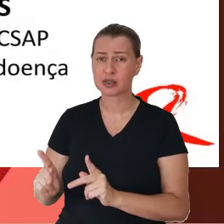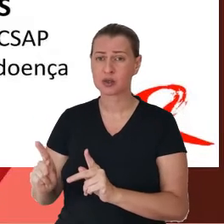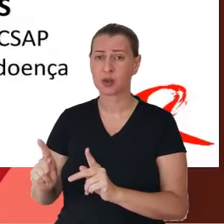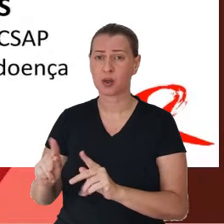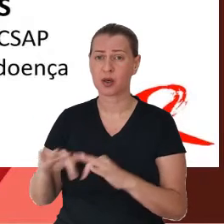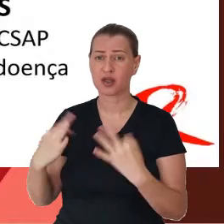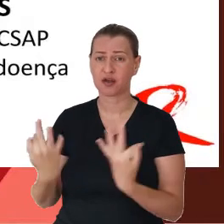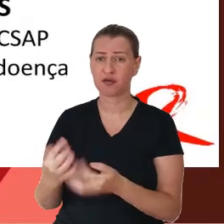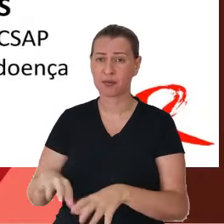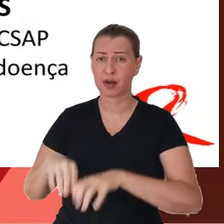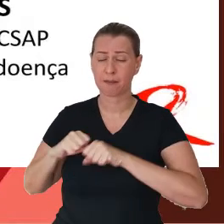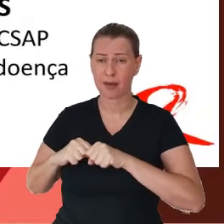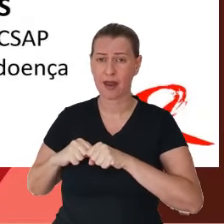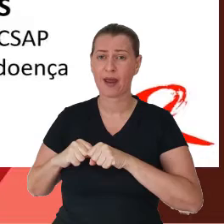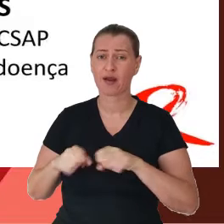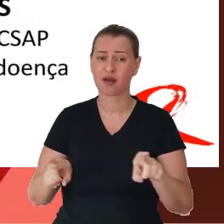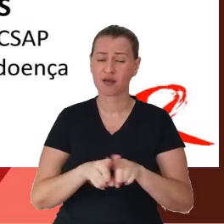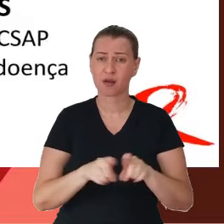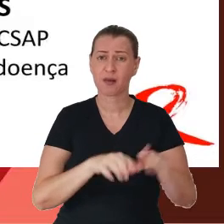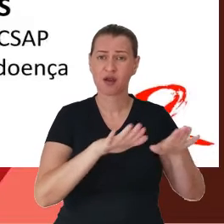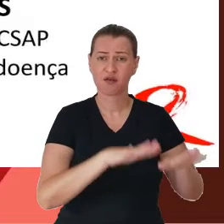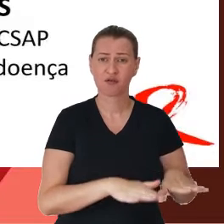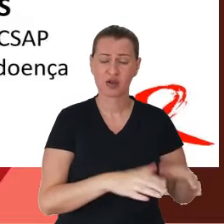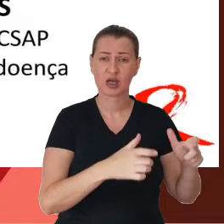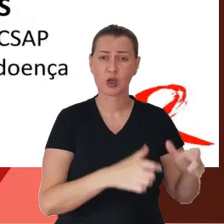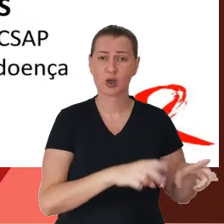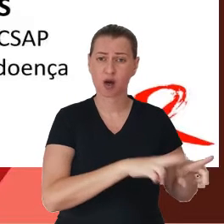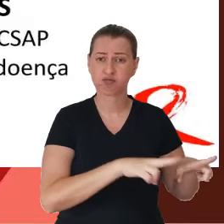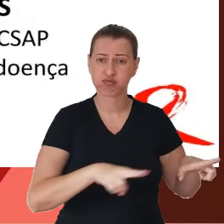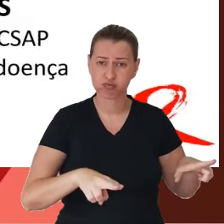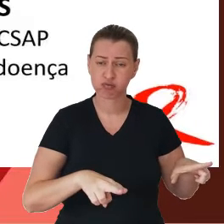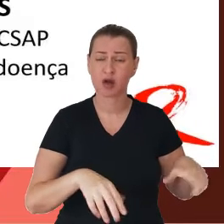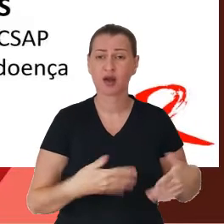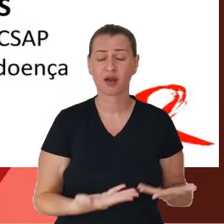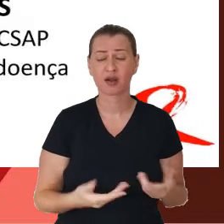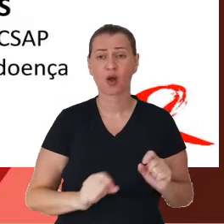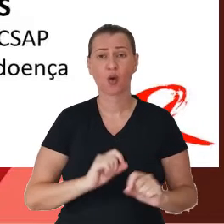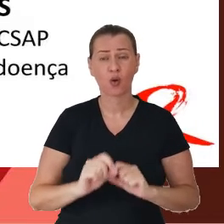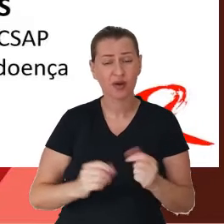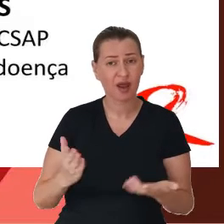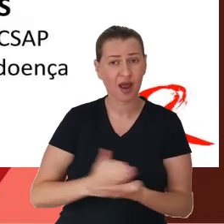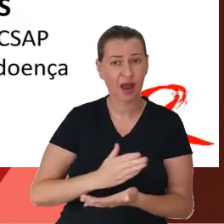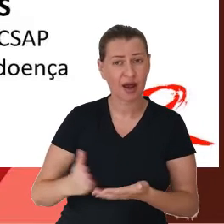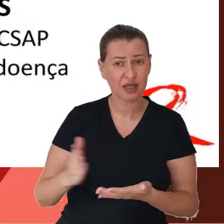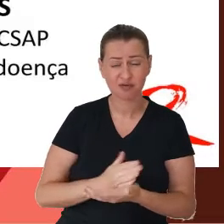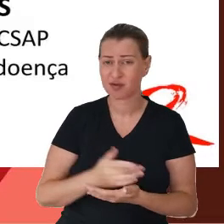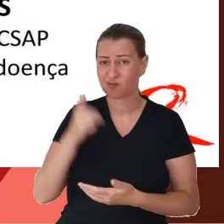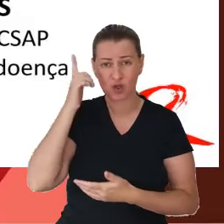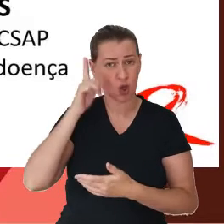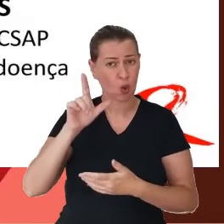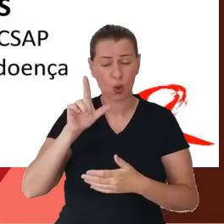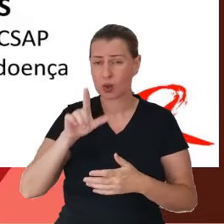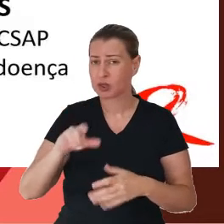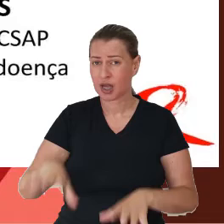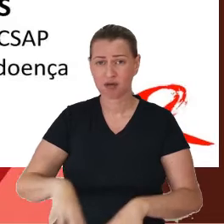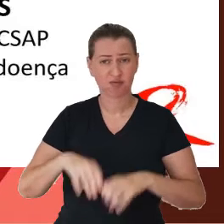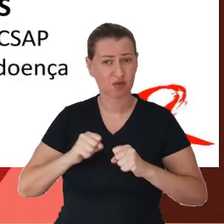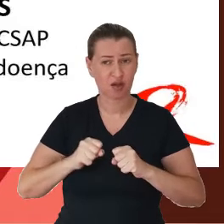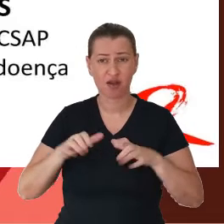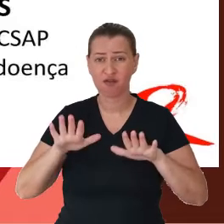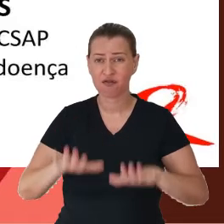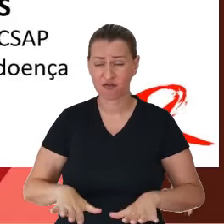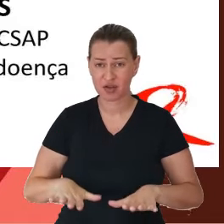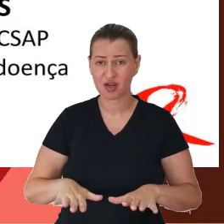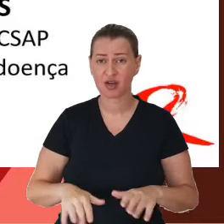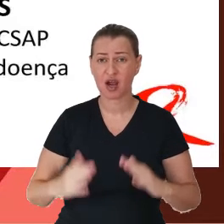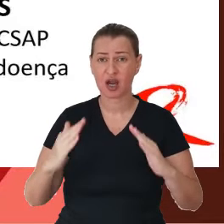são institucionalizados, né, em lares, às vezes vão para adoção, mas a maioria das vezes nem conseguem isso, então ficam em lares